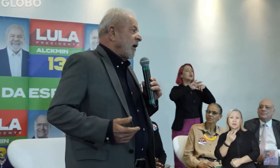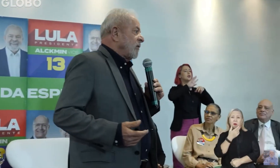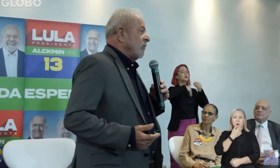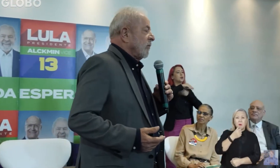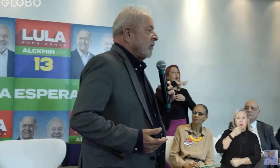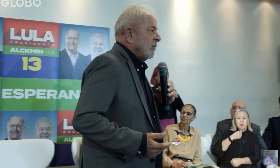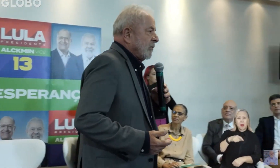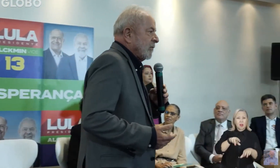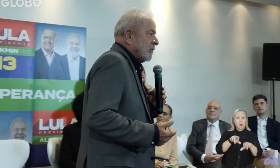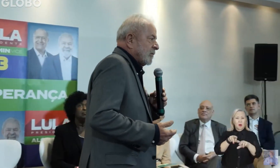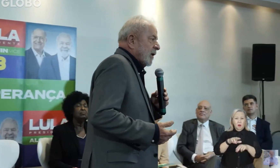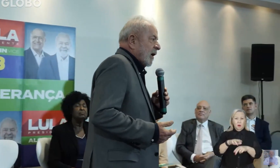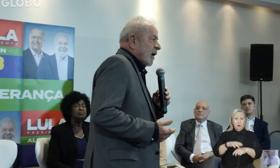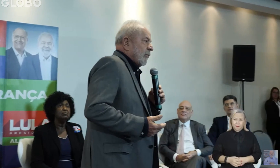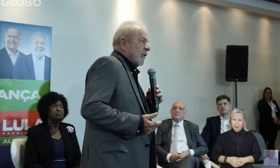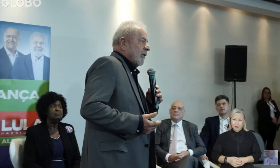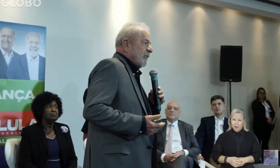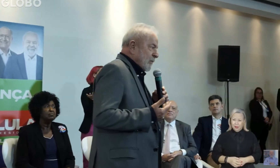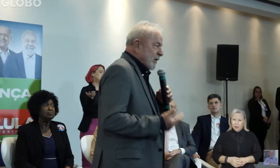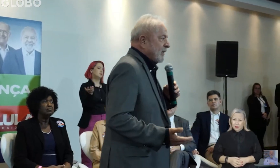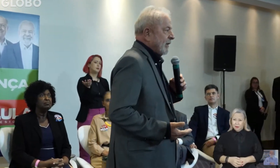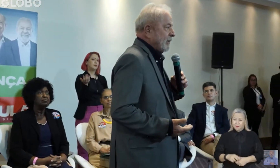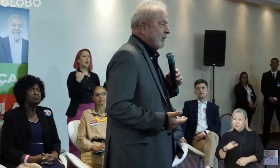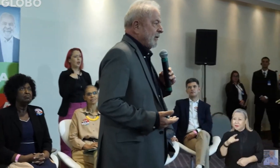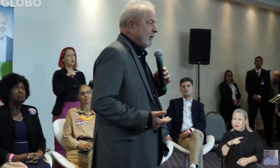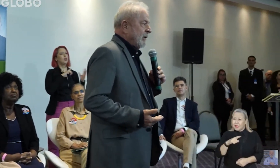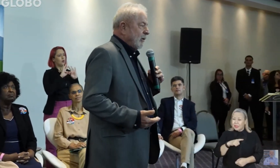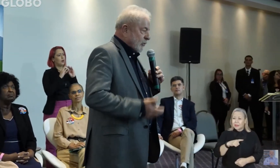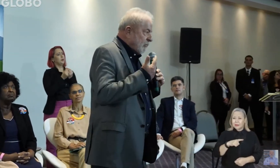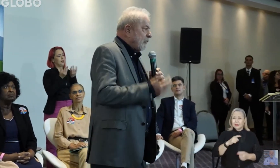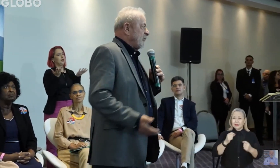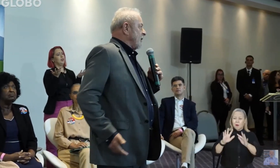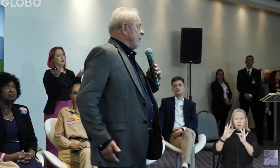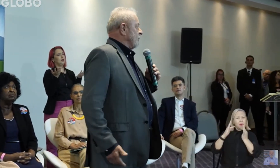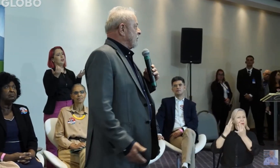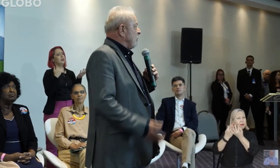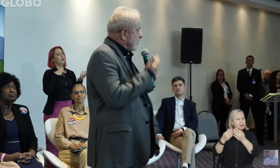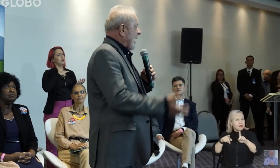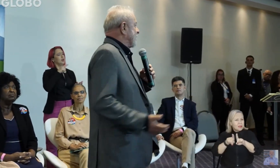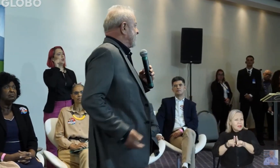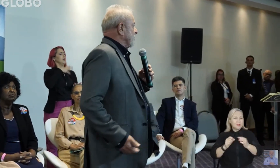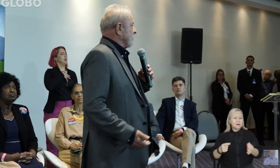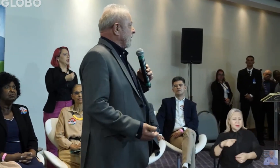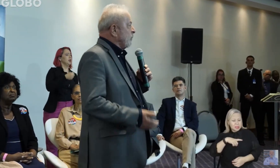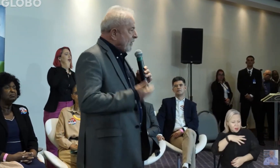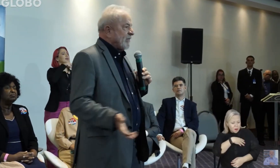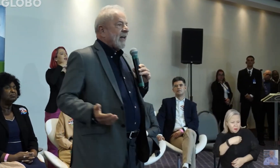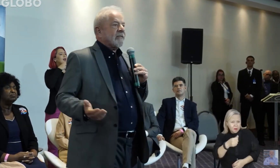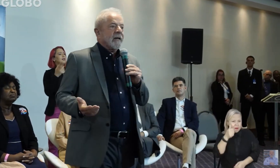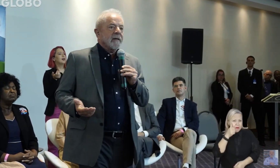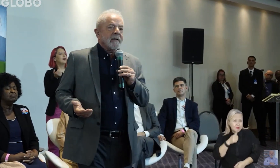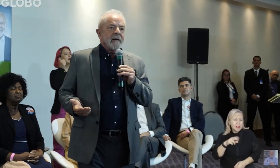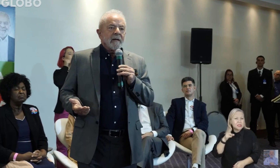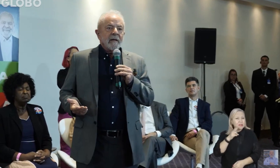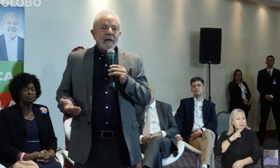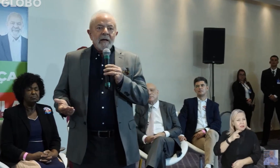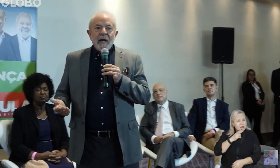Gente, eu tenho família, eu tenho filha, eu tenho netas, eu tenho